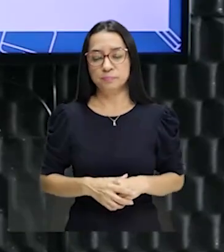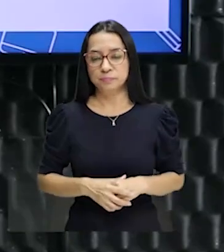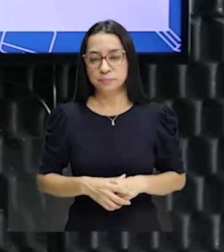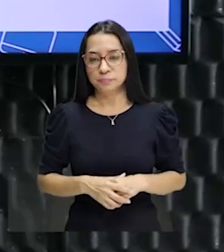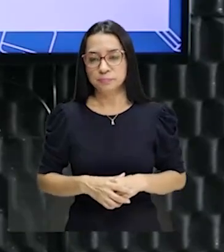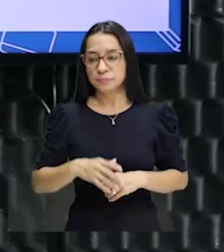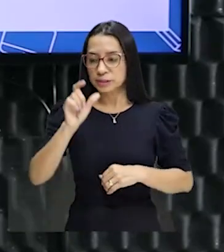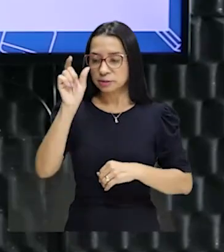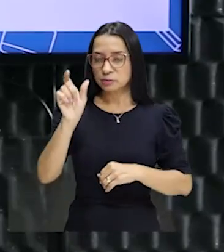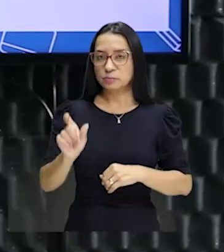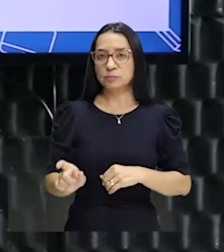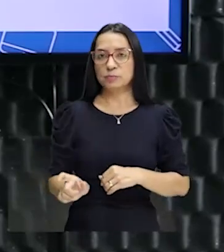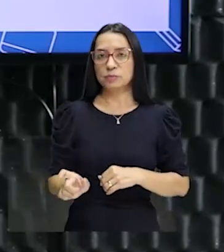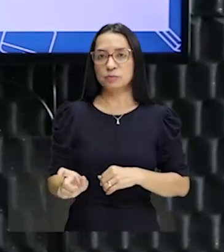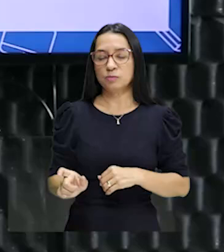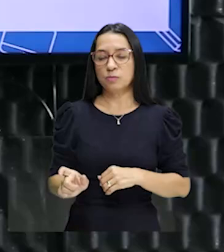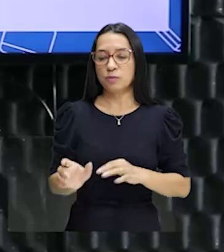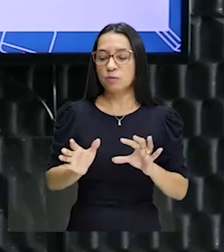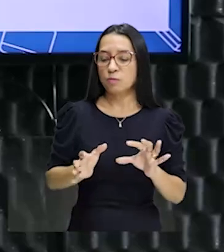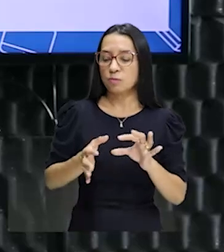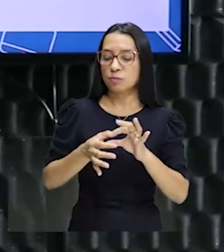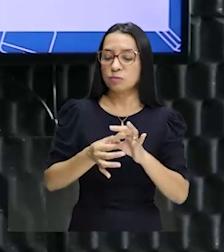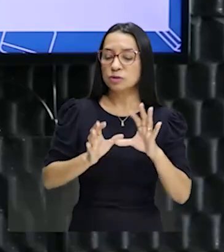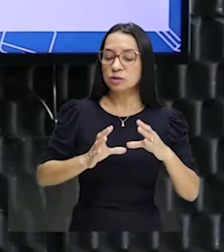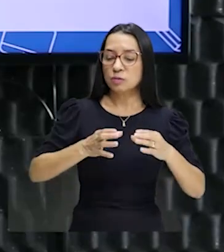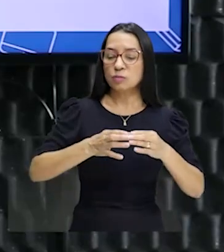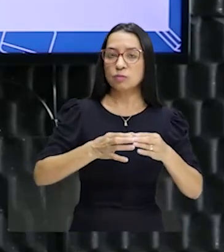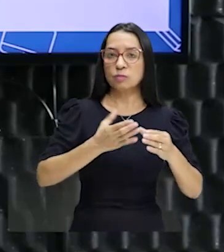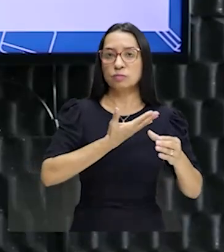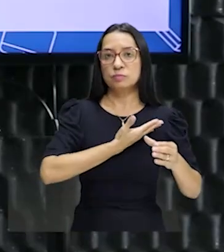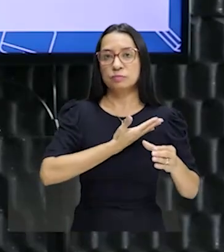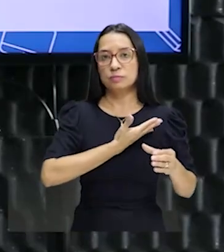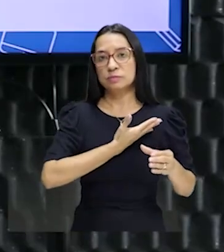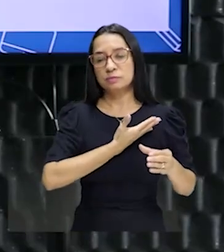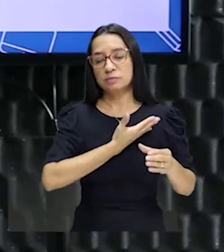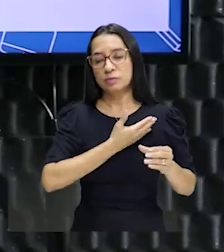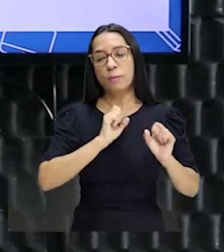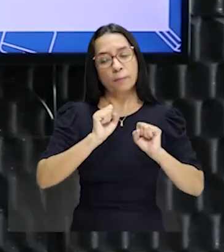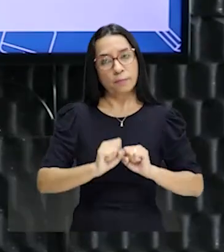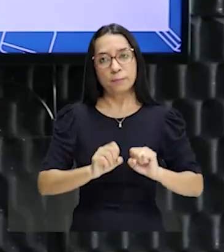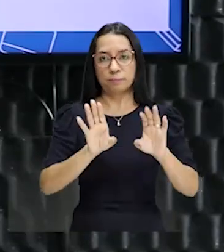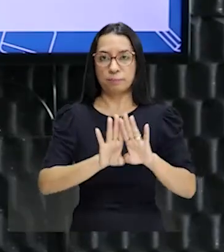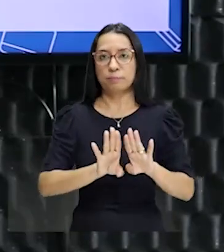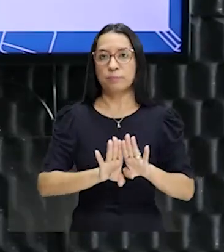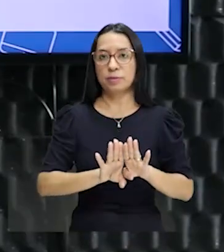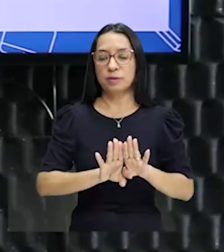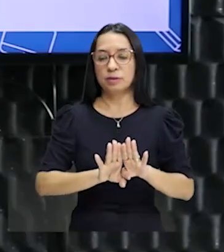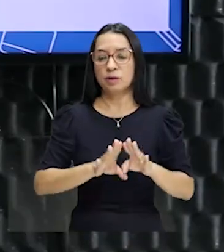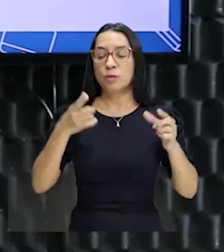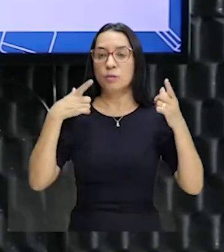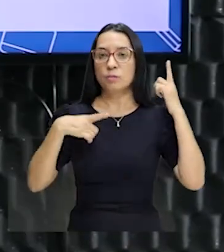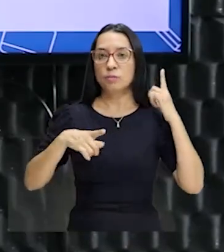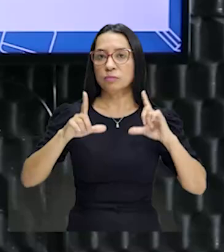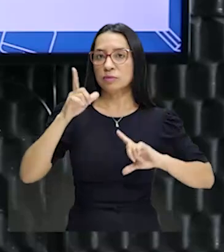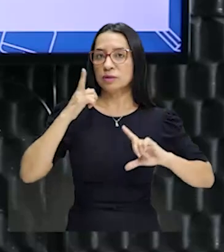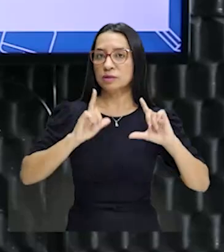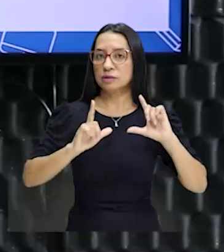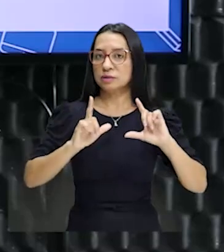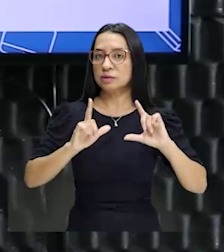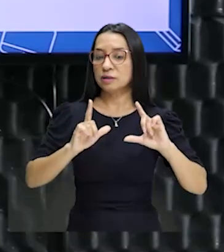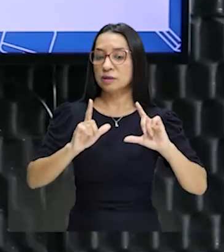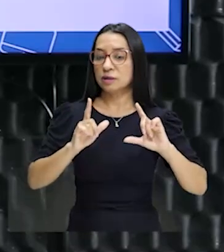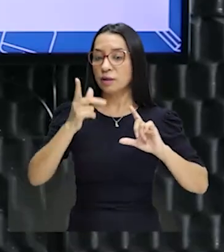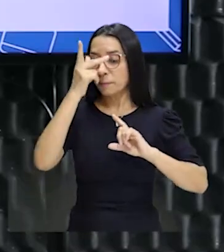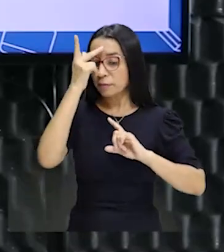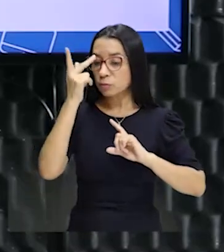O indivíduo unir-se a um grupo de amigos. Pode ser também um lazer em